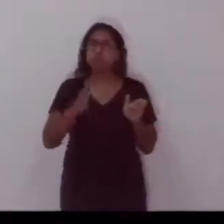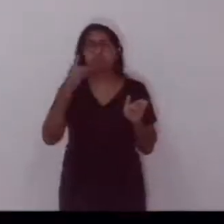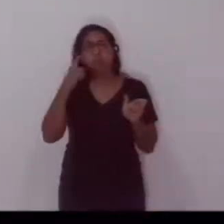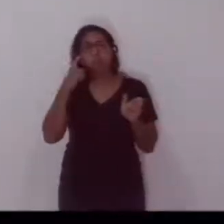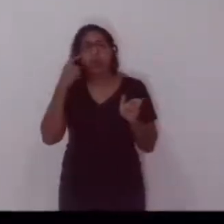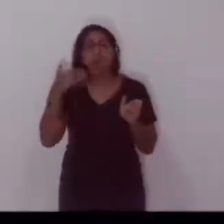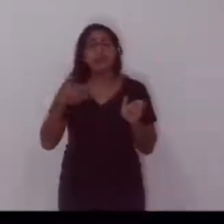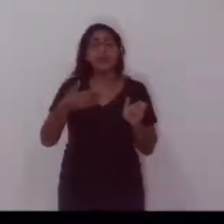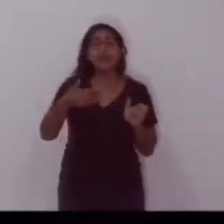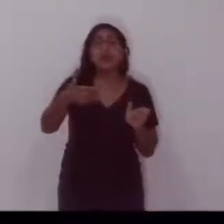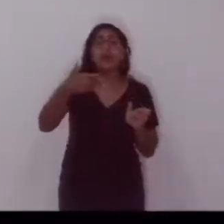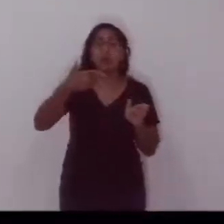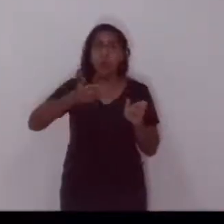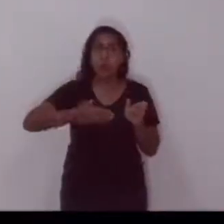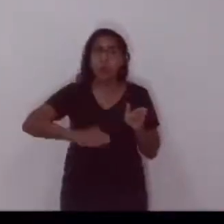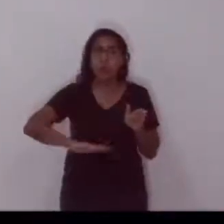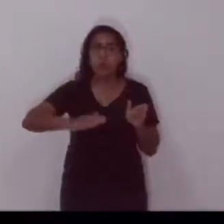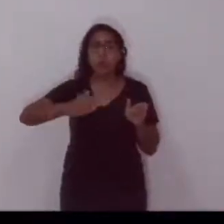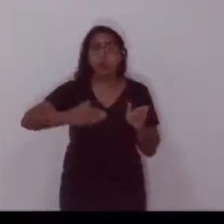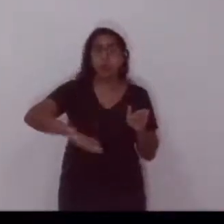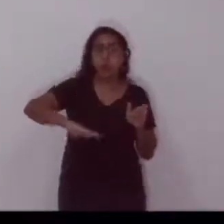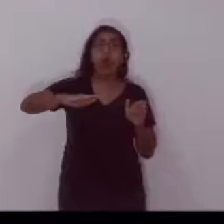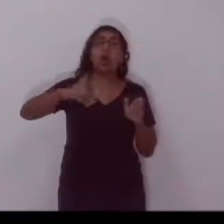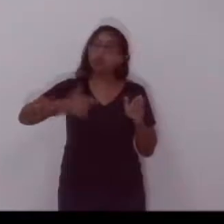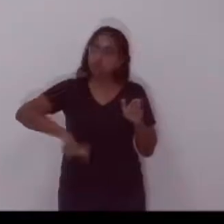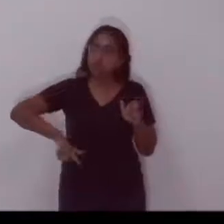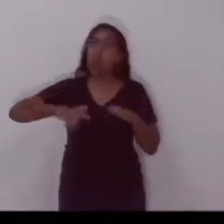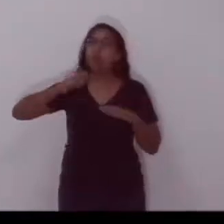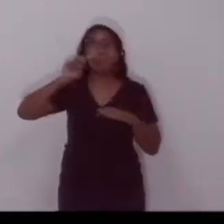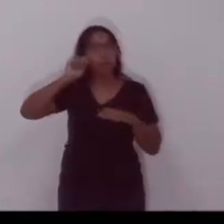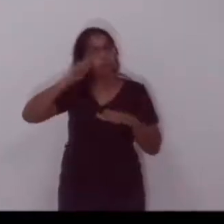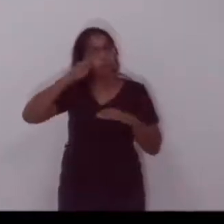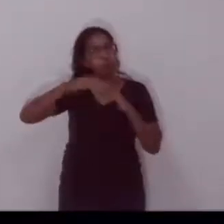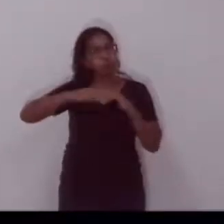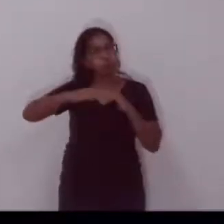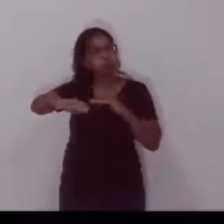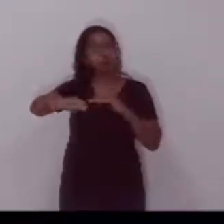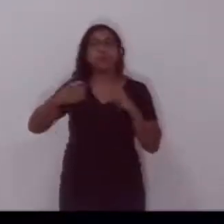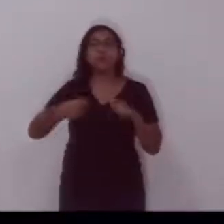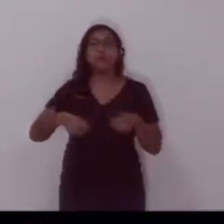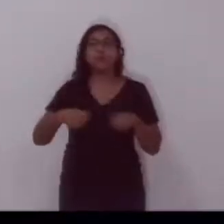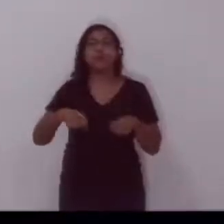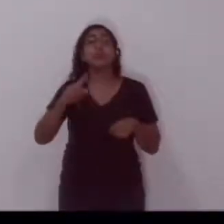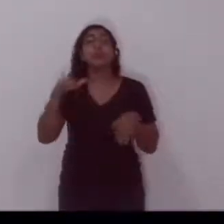feito essa questão do recuperar os buracos que a gente tem na cidade?